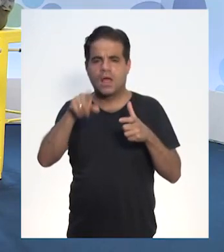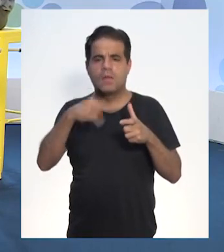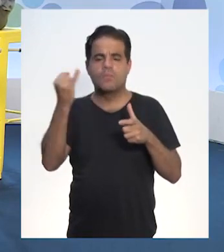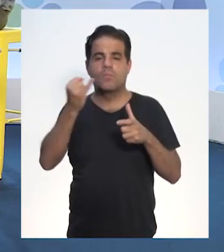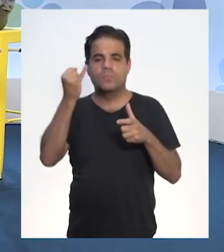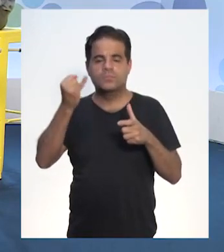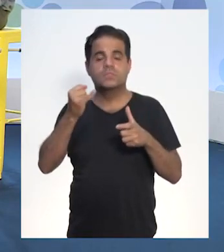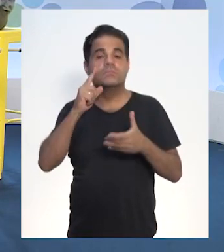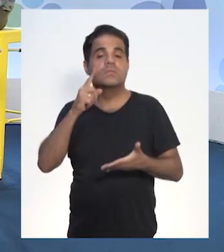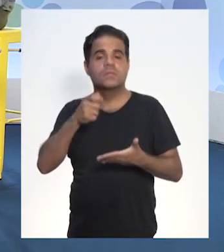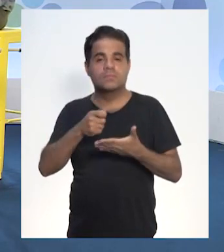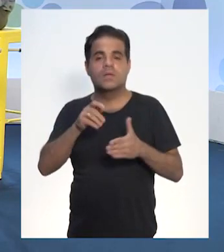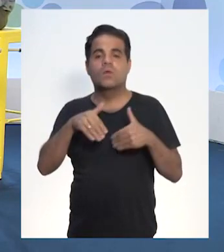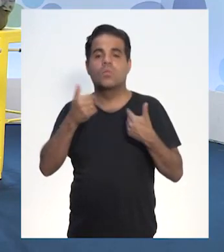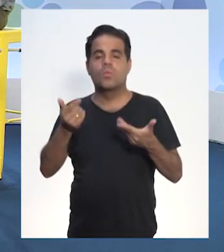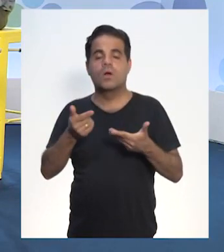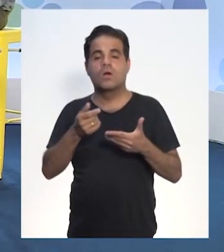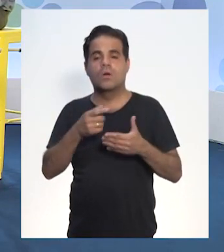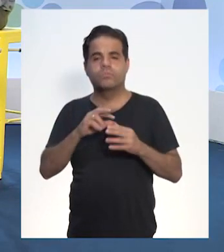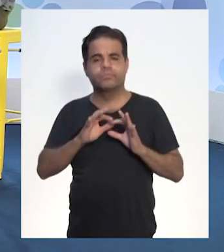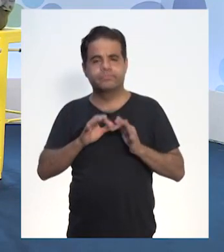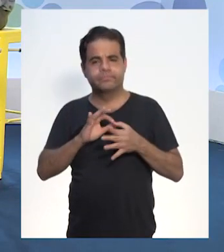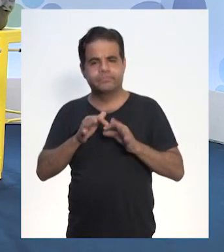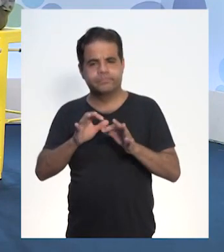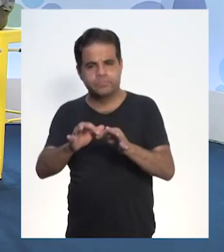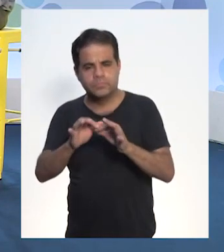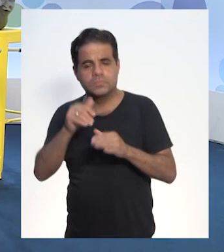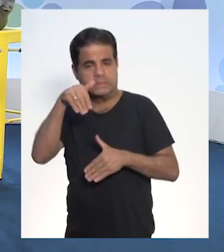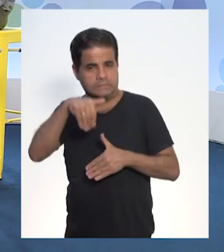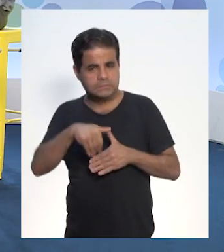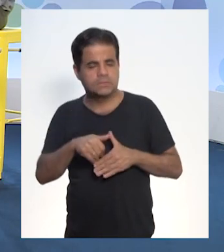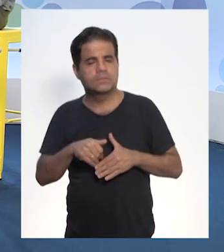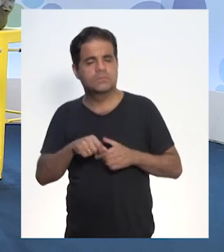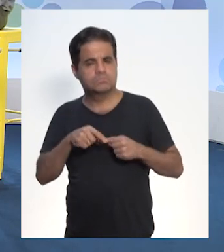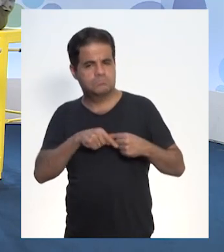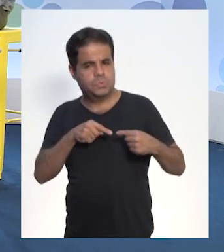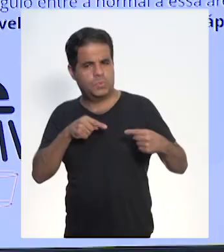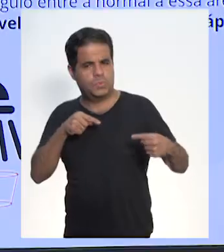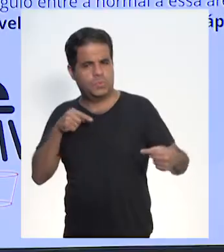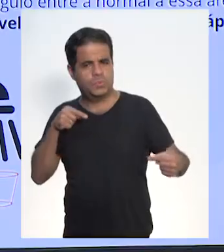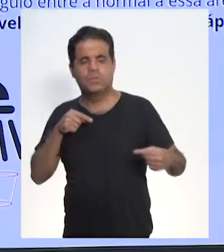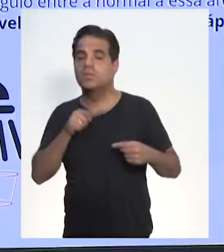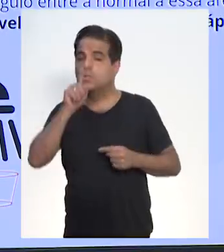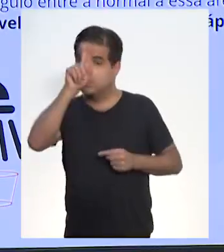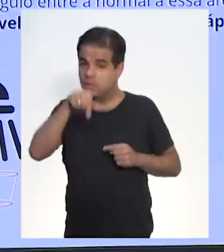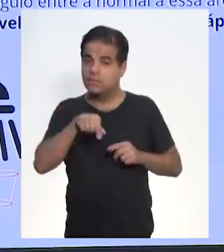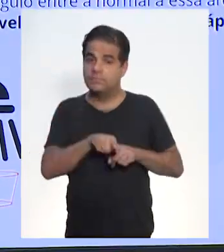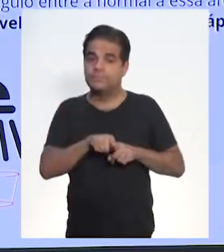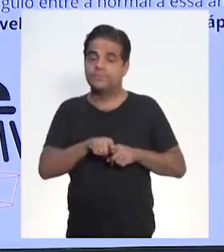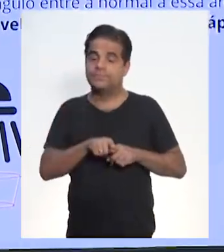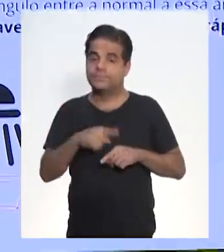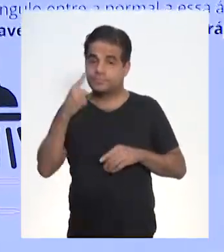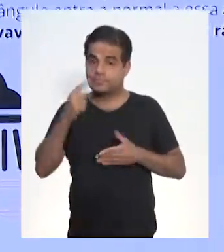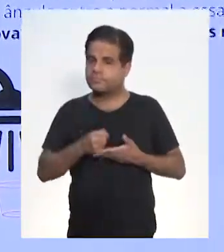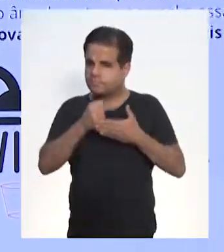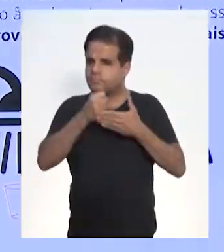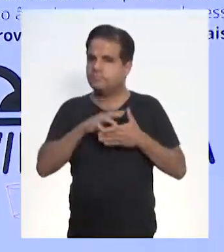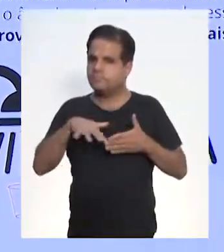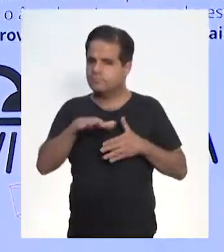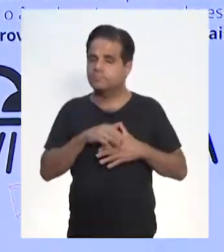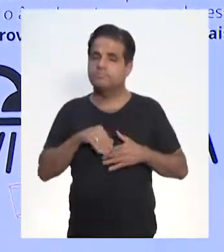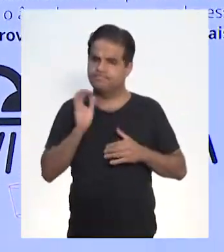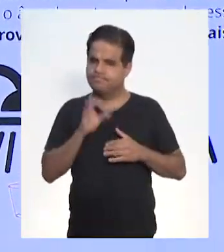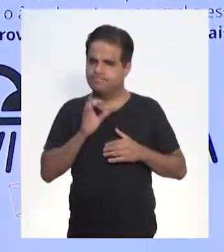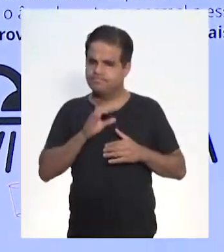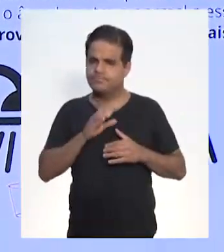importante para determinar a intensidade da corrente elétrica formada no interior dessa espira, né? E também, né, você viu na manipulação lá, né, a